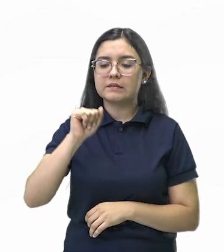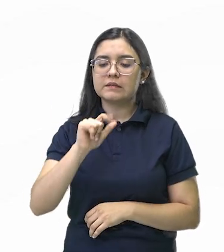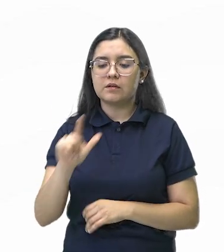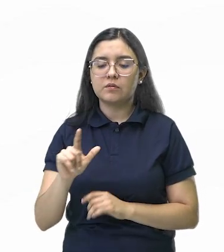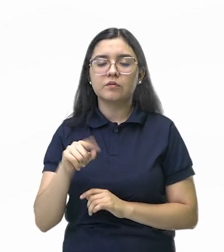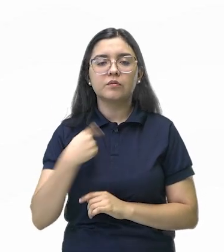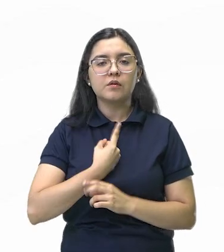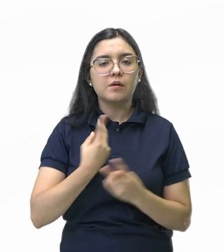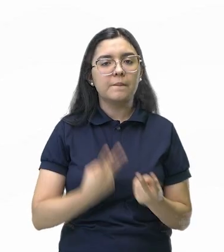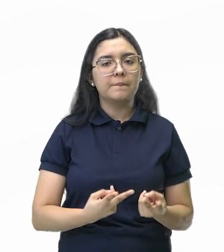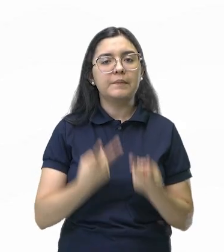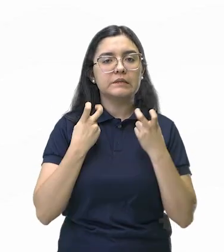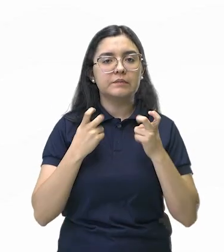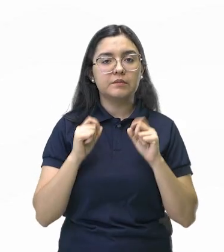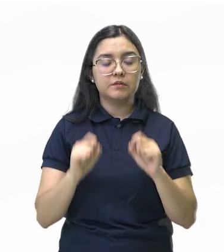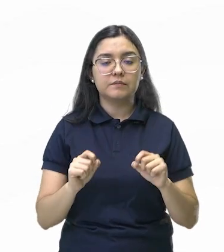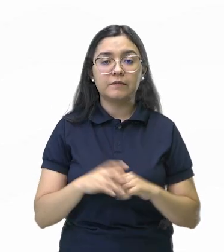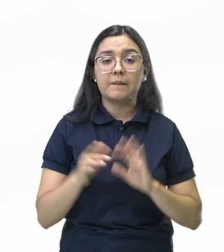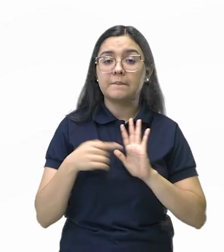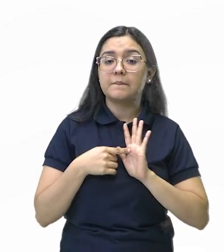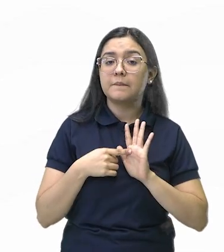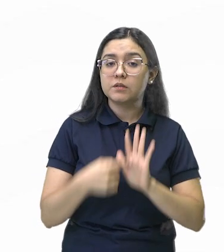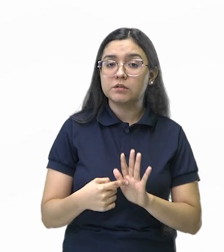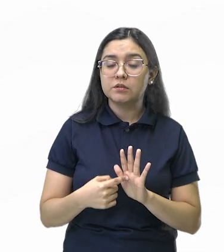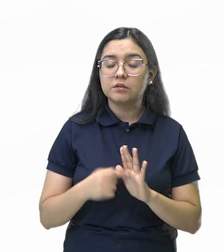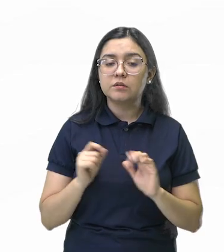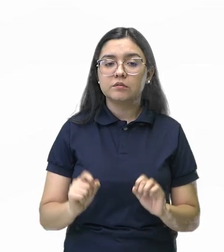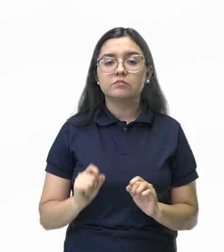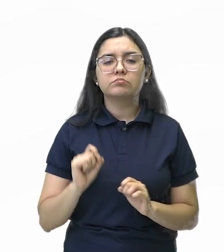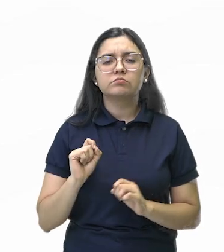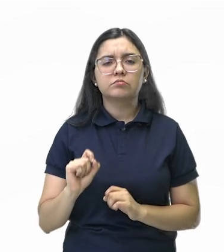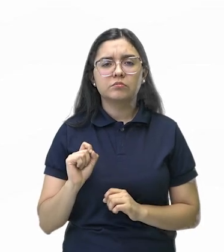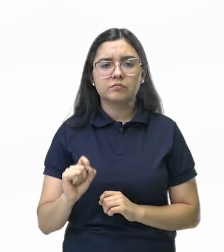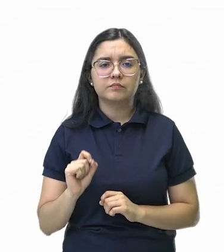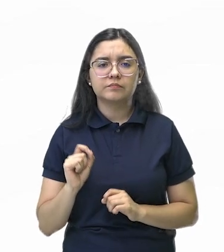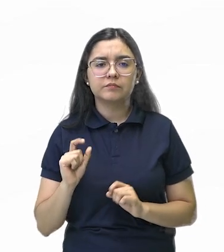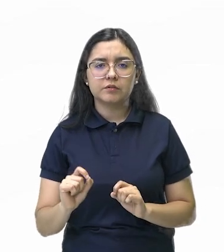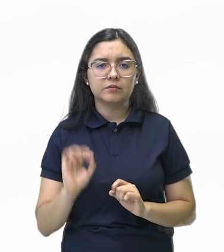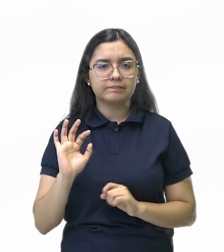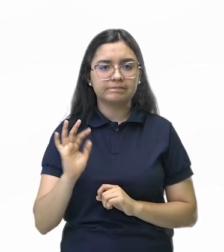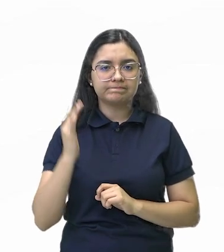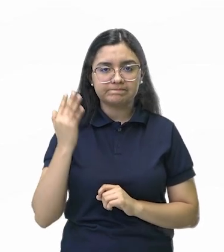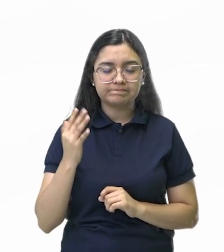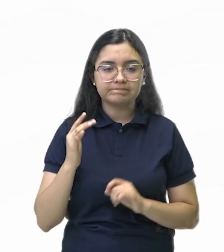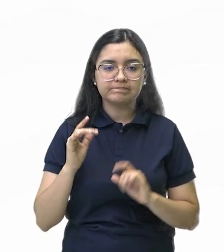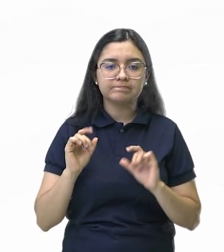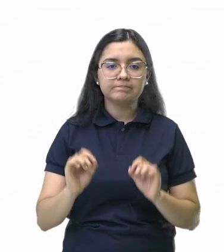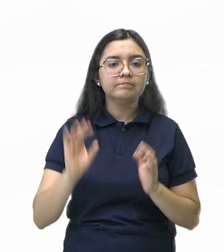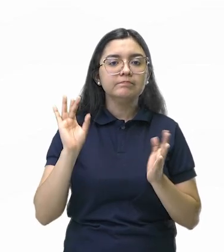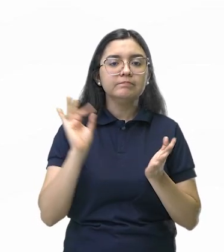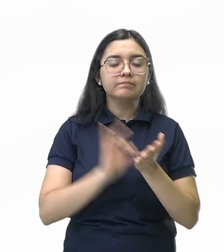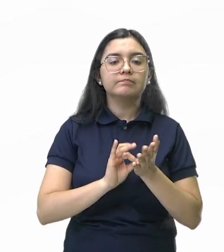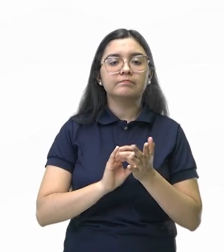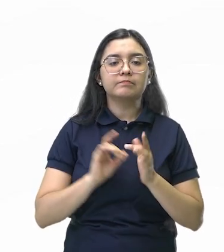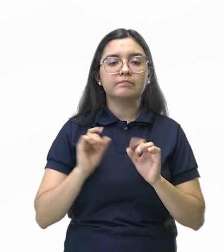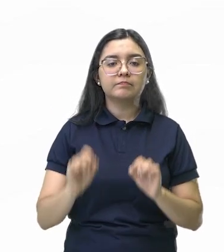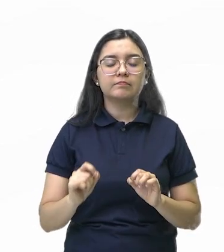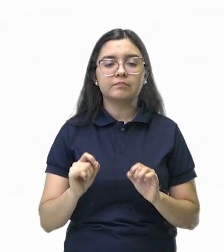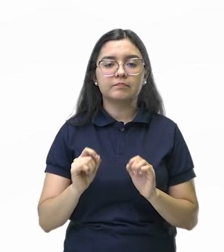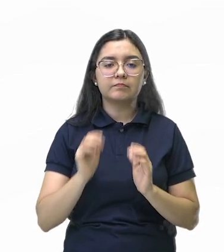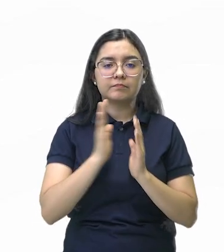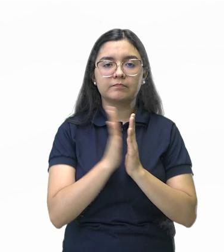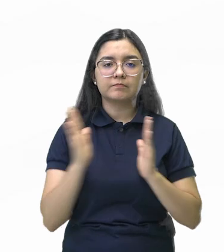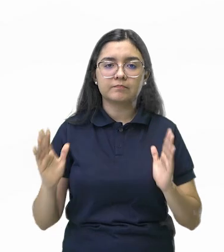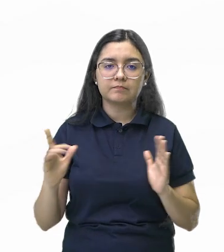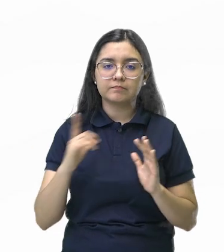percebemos que ele vai apenas mostrar o que realmente seria. E quando a gente faz esse processo